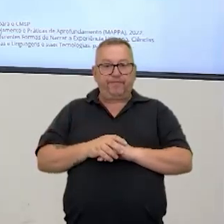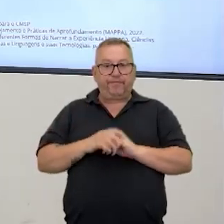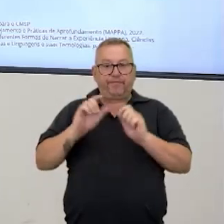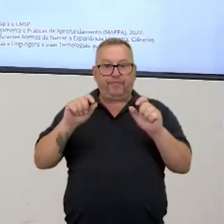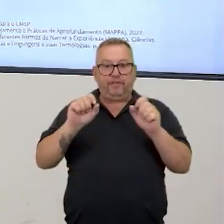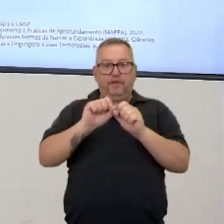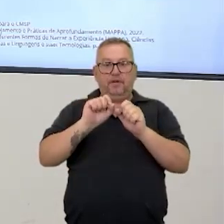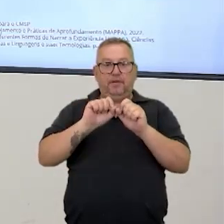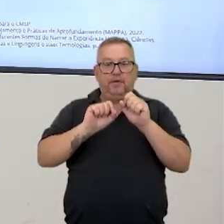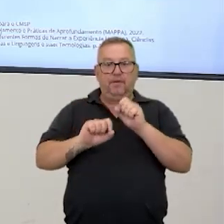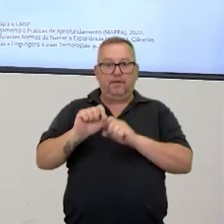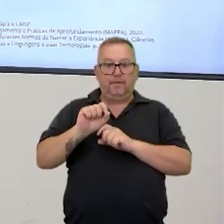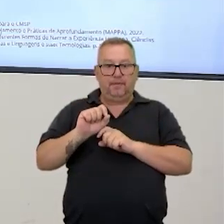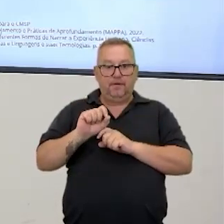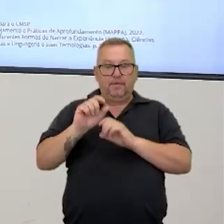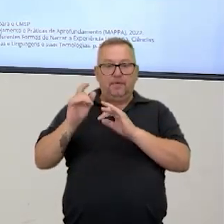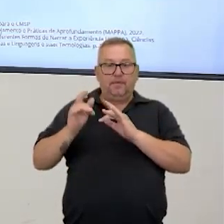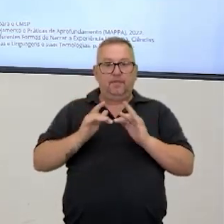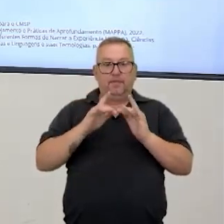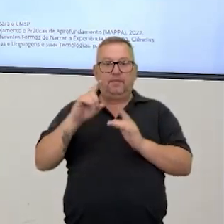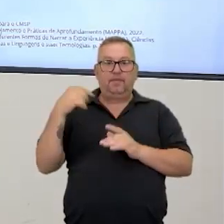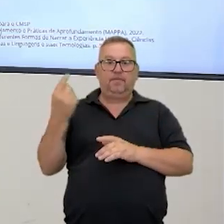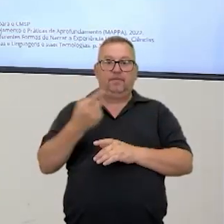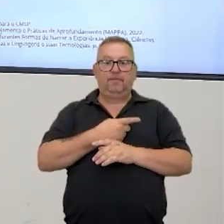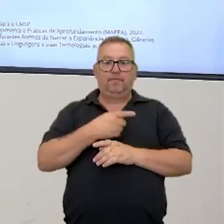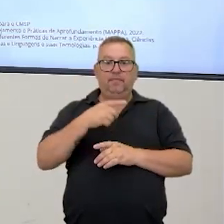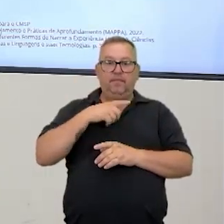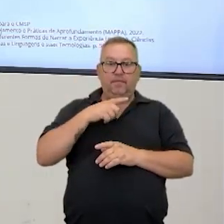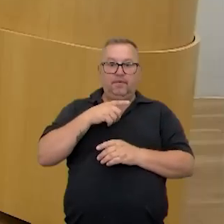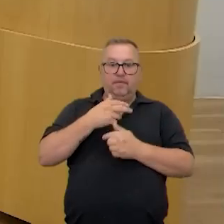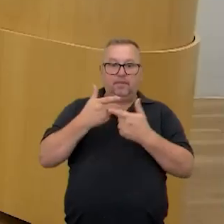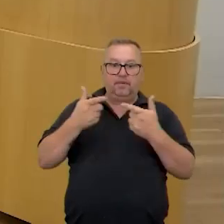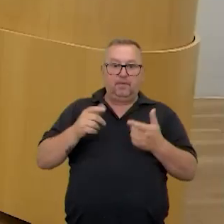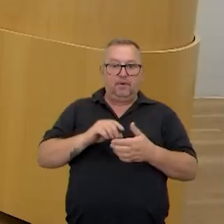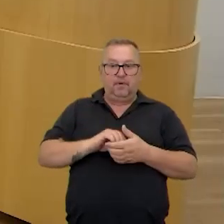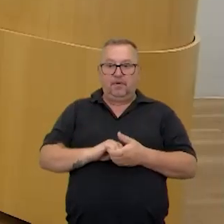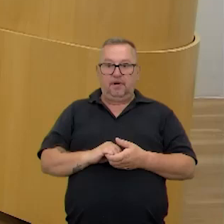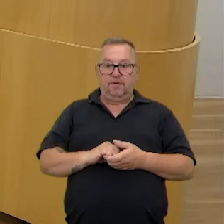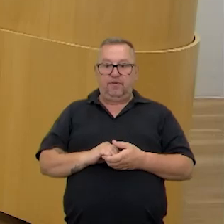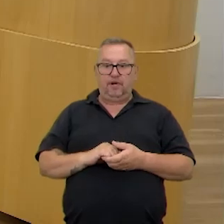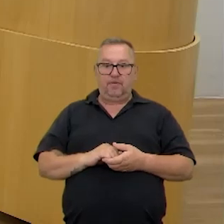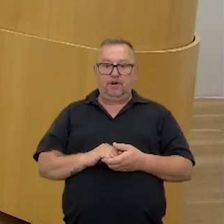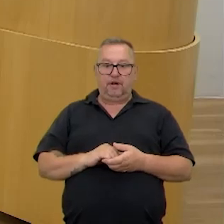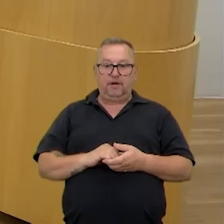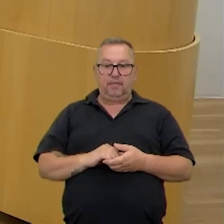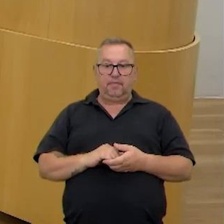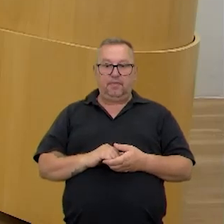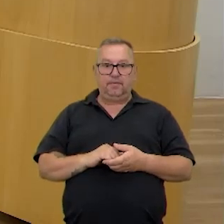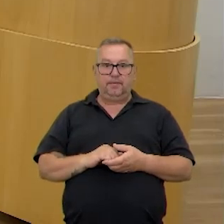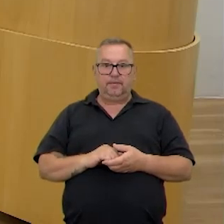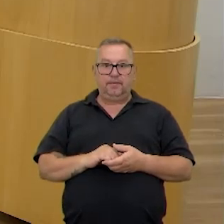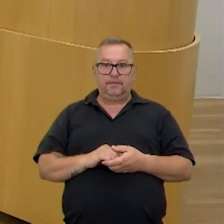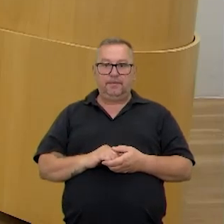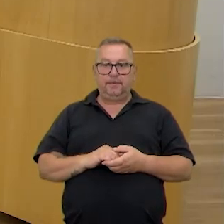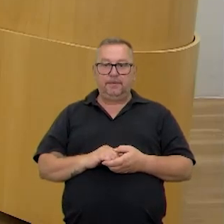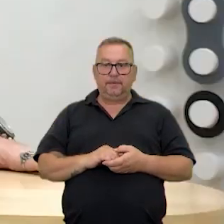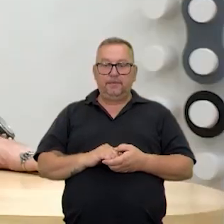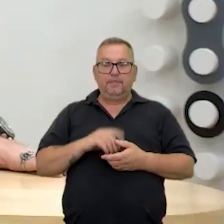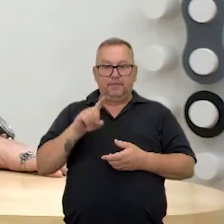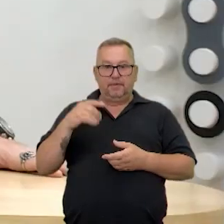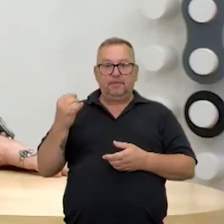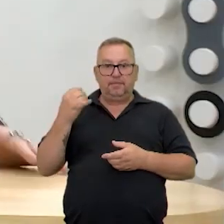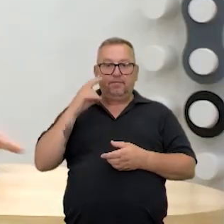possa fazer aqui uma interação conosco. Tem mais alguma coisa aí, Russo? Não, por enquanto, nada, mas é importante